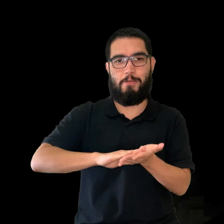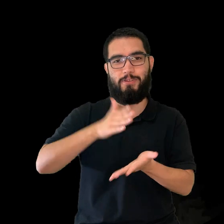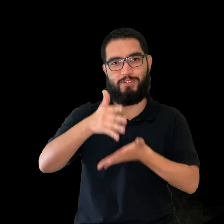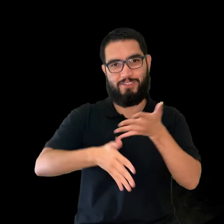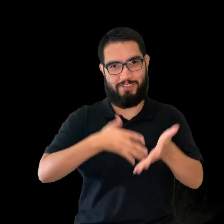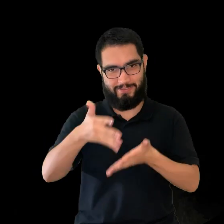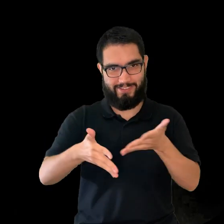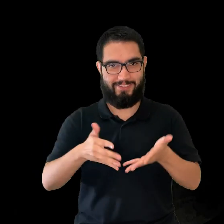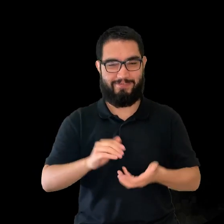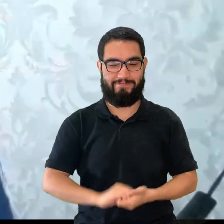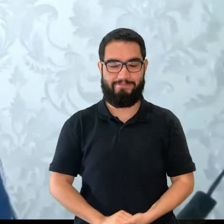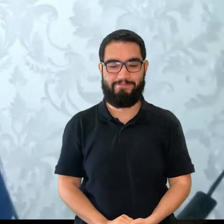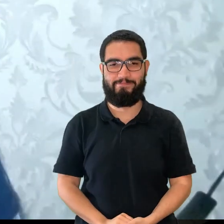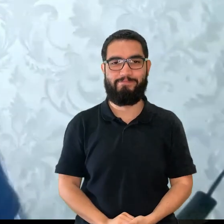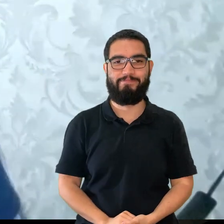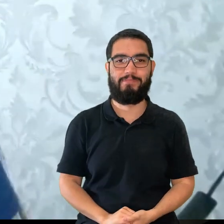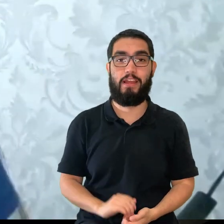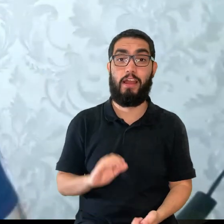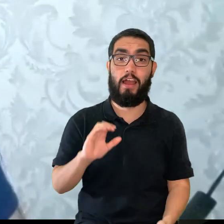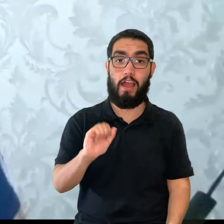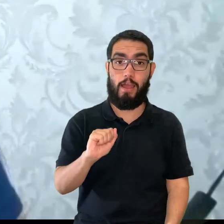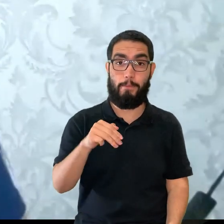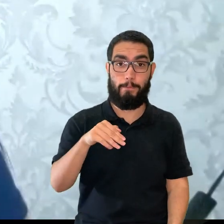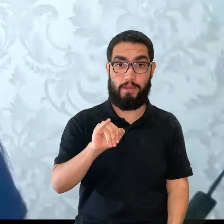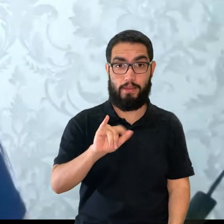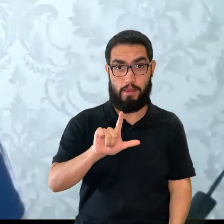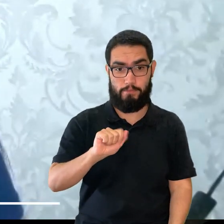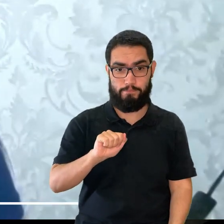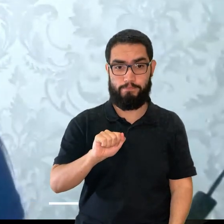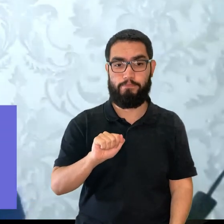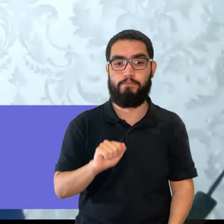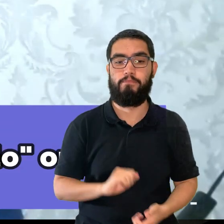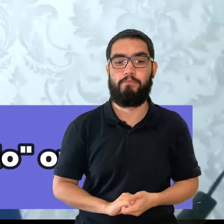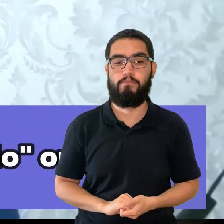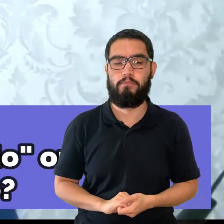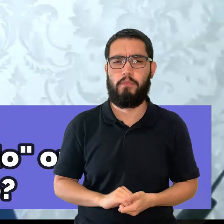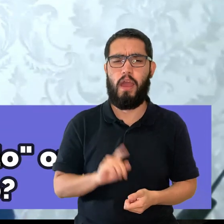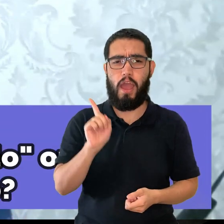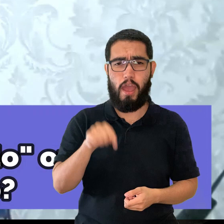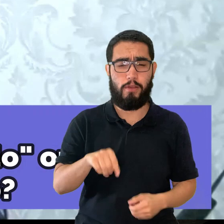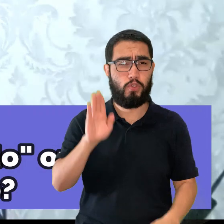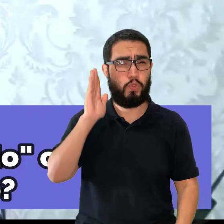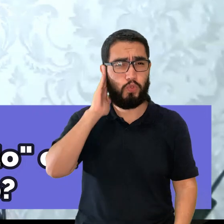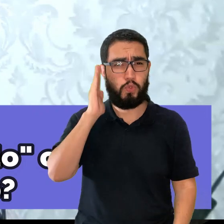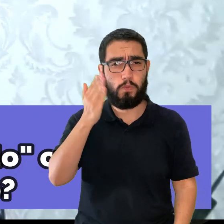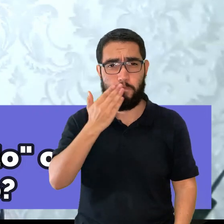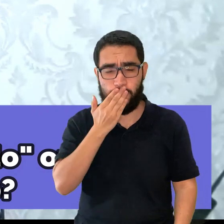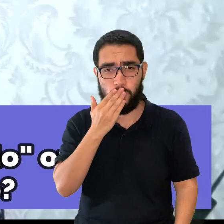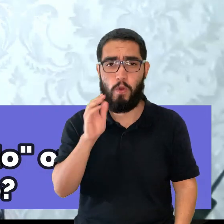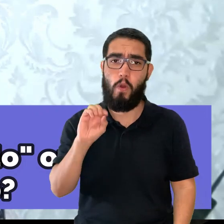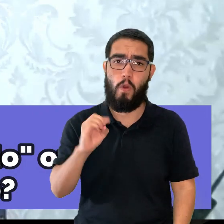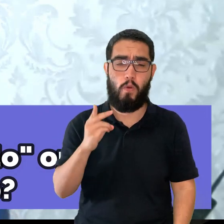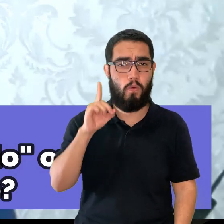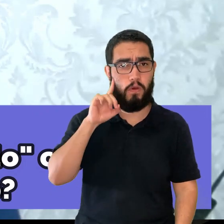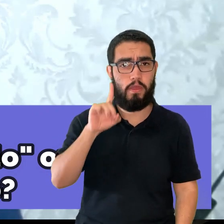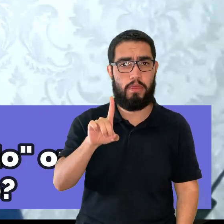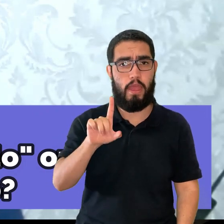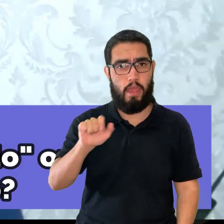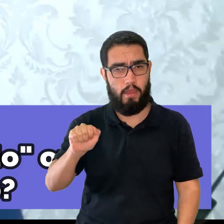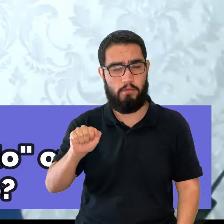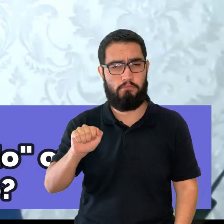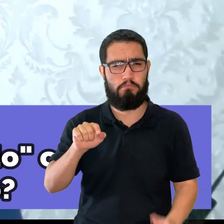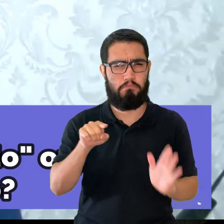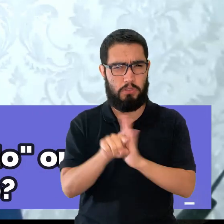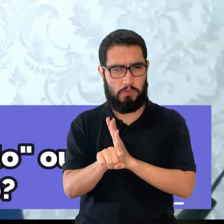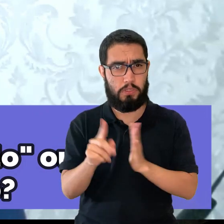o intérprete de Libras. A Camila perguntou, é comum falarmos surdo-mudo ou deficiente